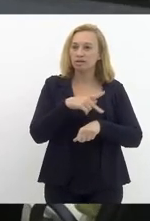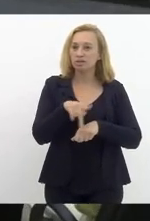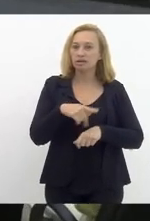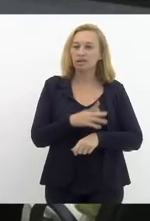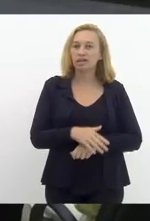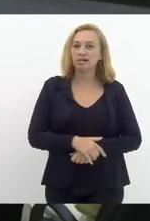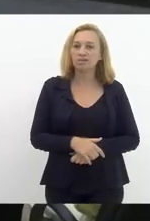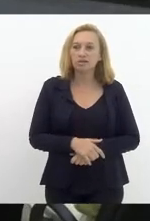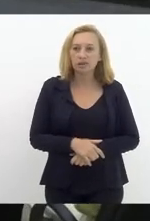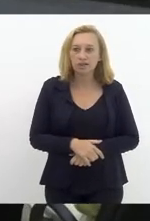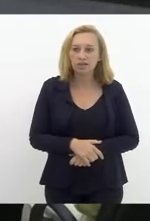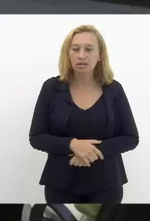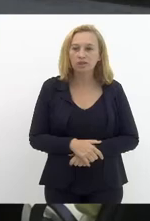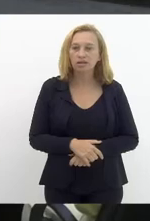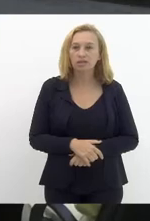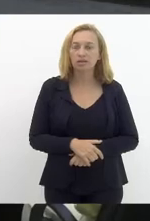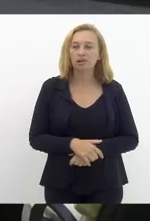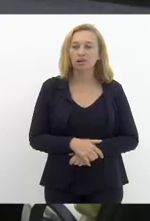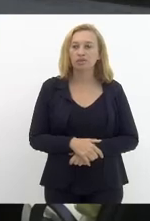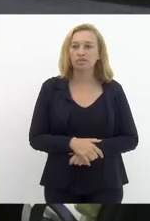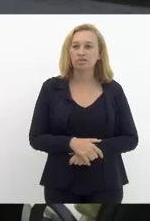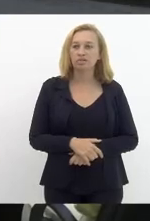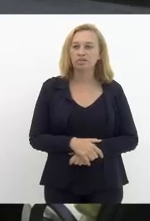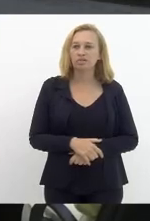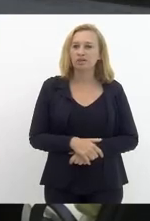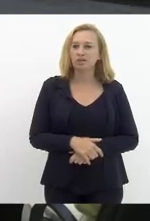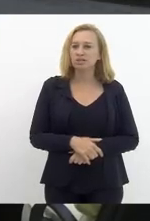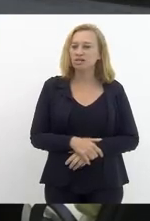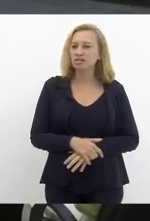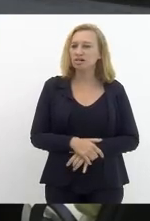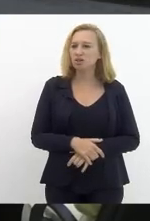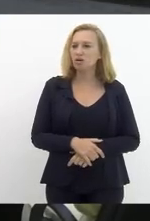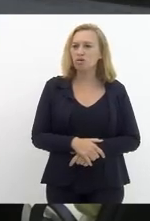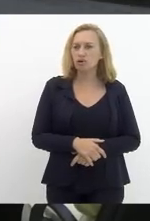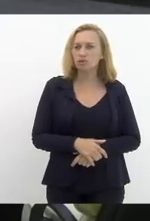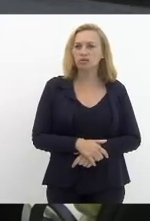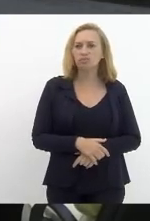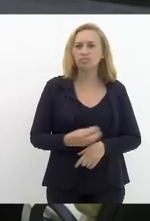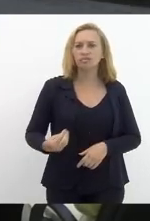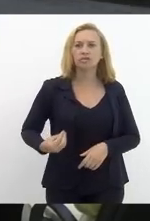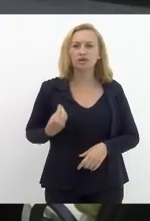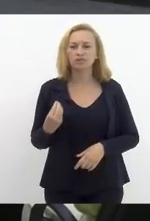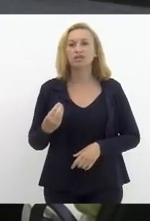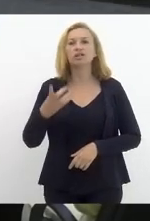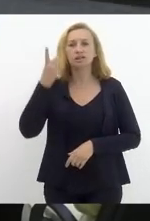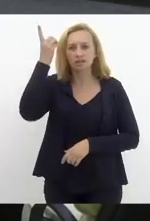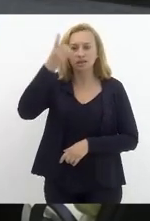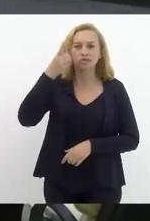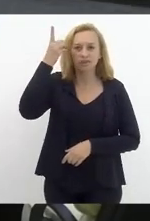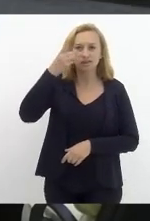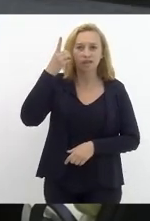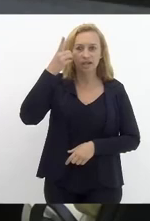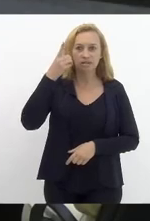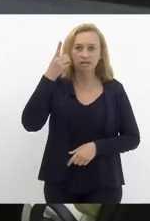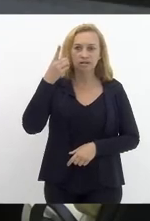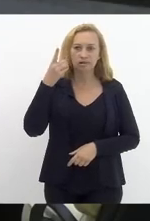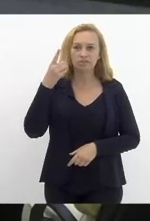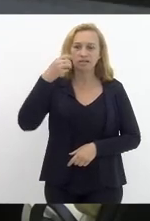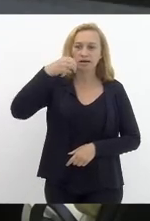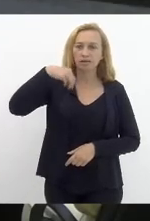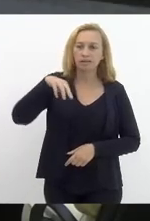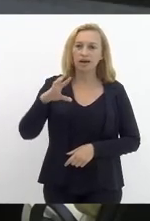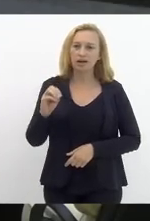Saudar também a presença. Fala, Galberto. Saudar a presença do deputado Márcio Galberto, acabou de chegar. Saudar a presença